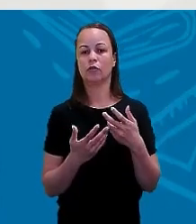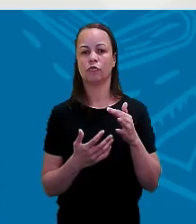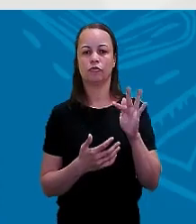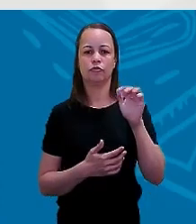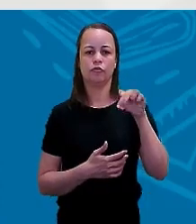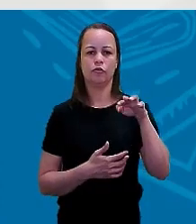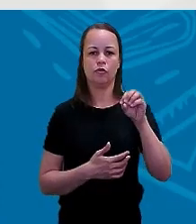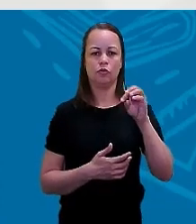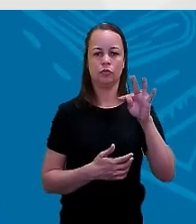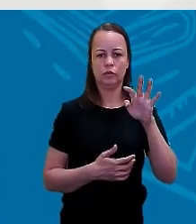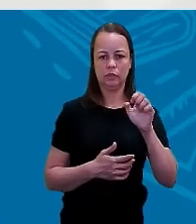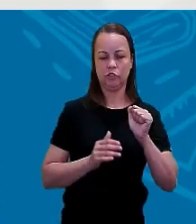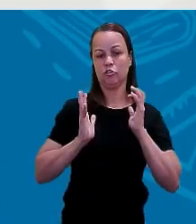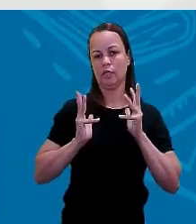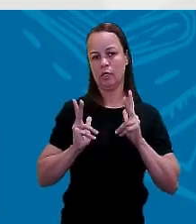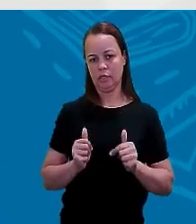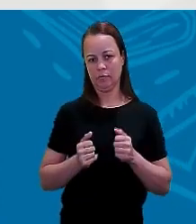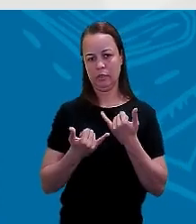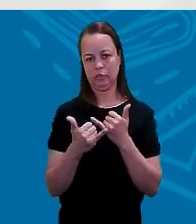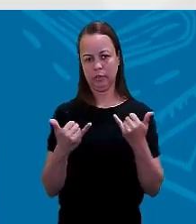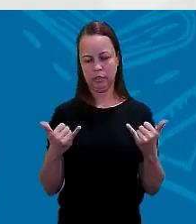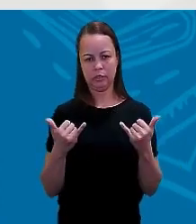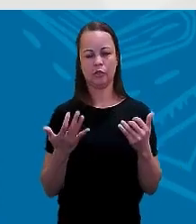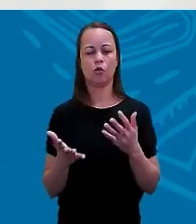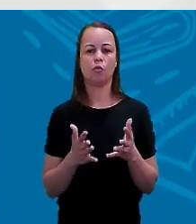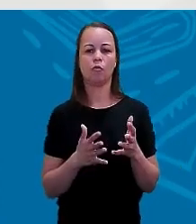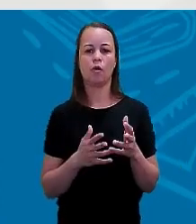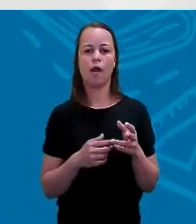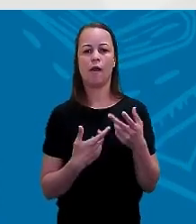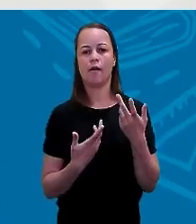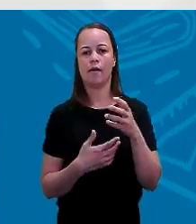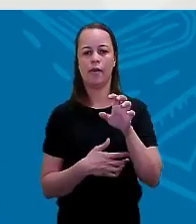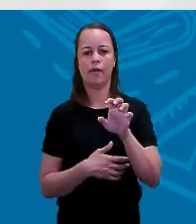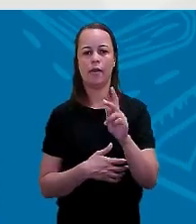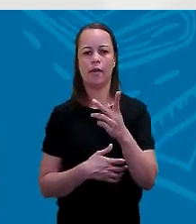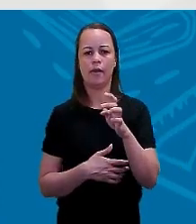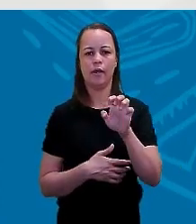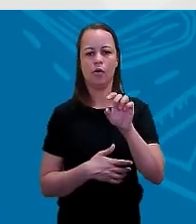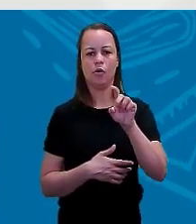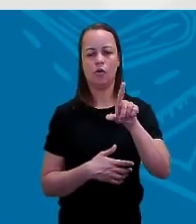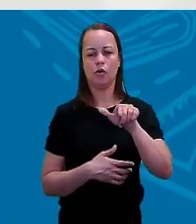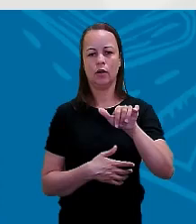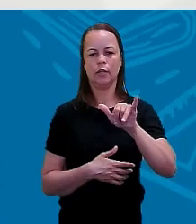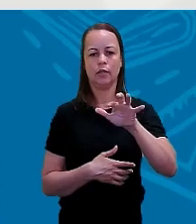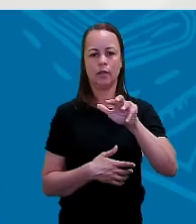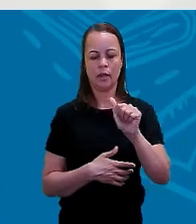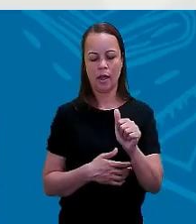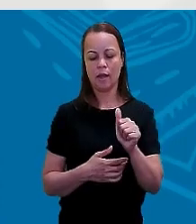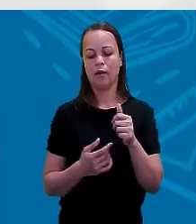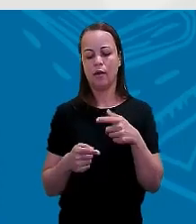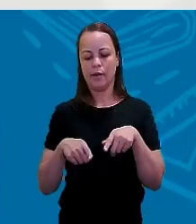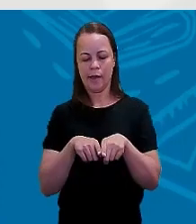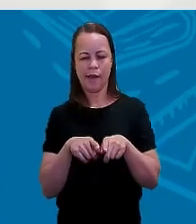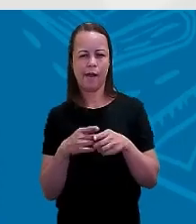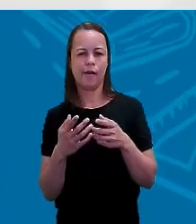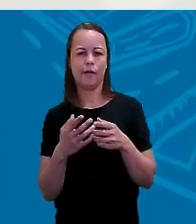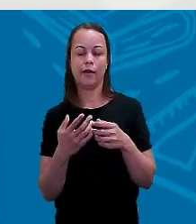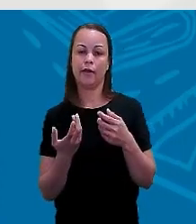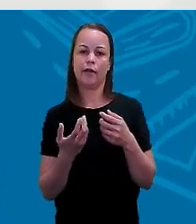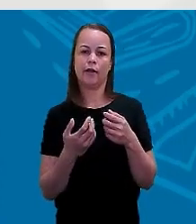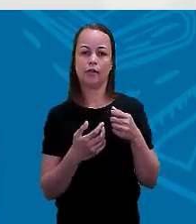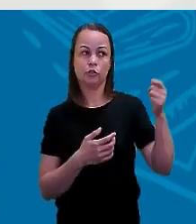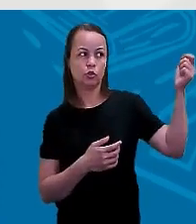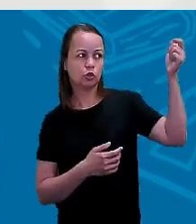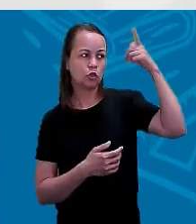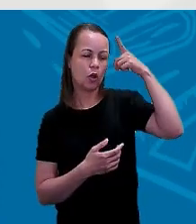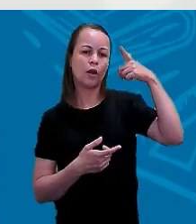fontes limpas de energia, como a energia eólica, a energia solar, certo? A energia também das hidrelétricas, tá